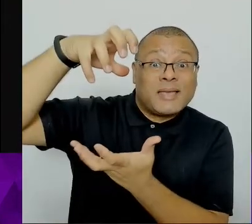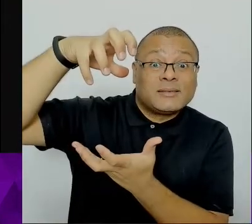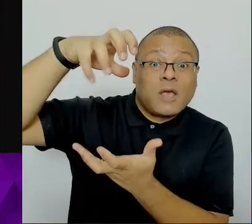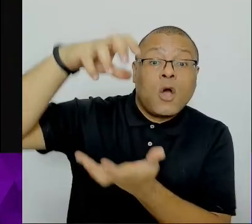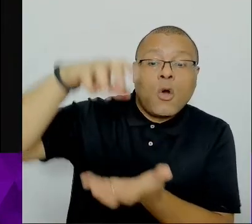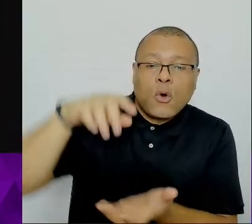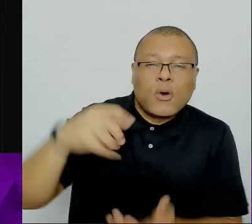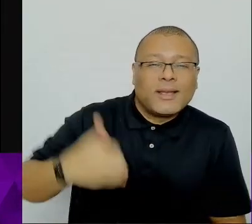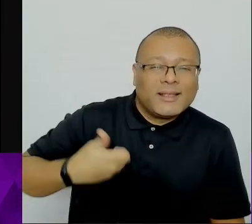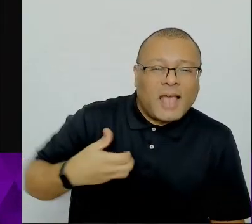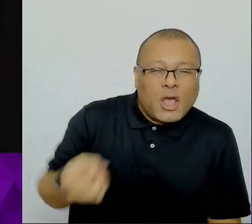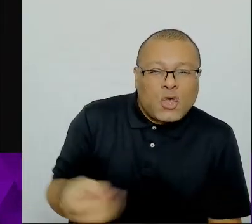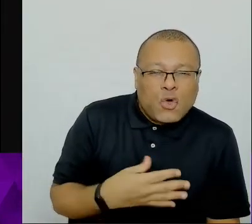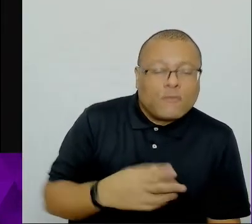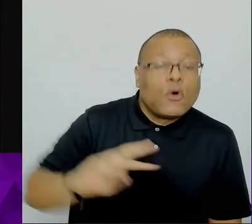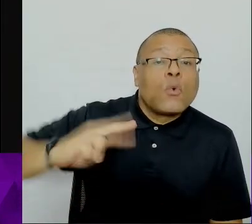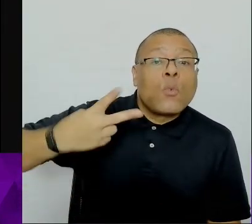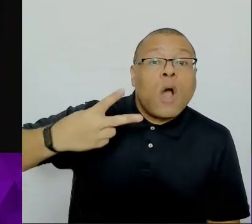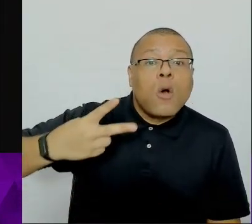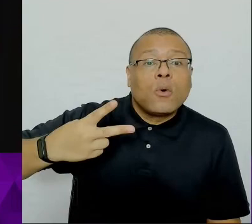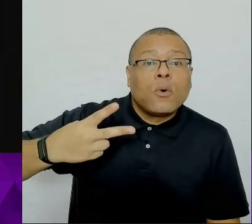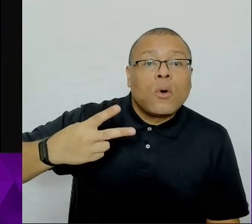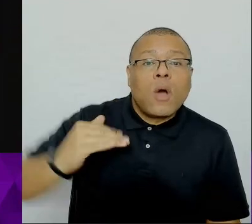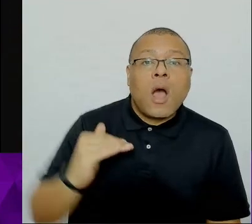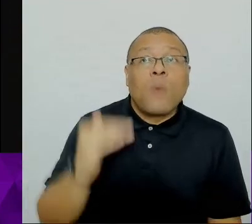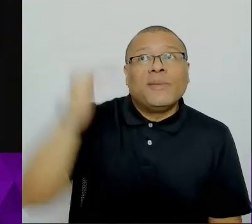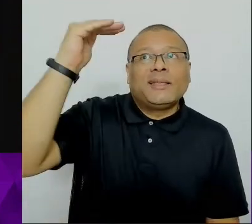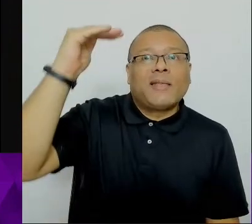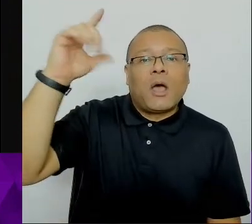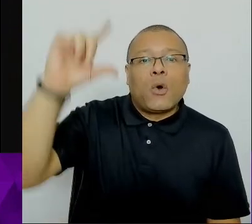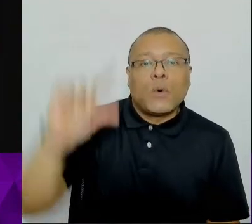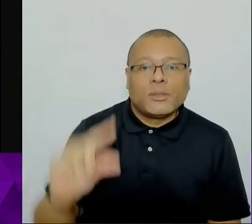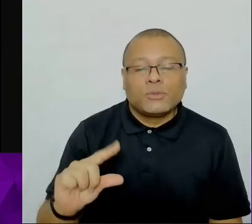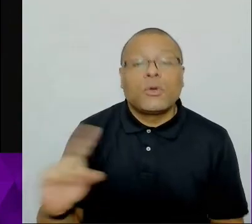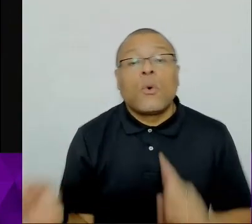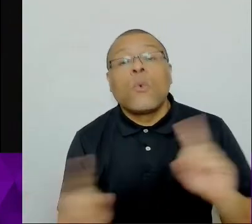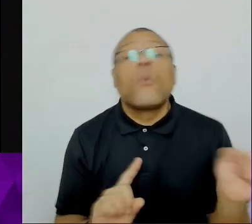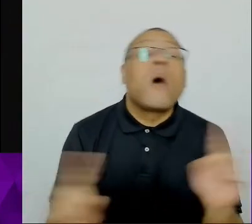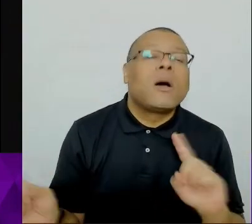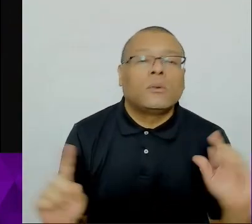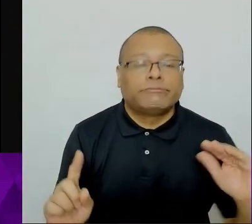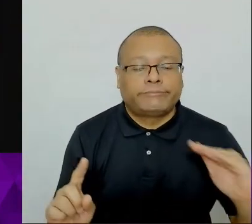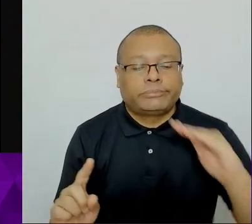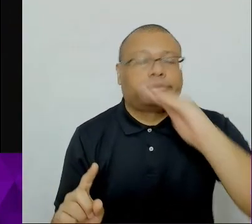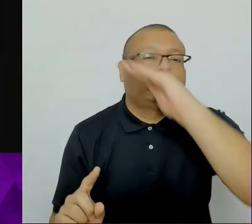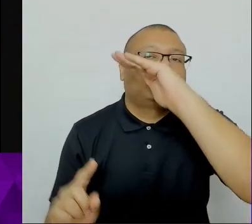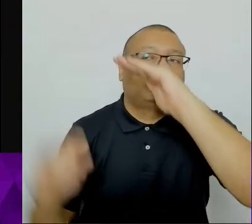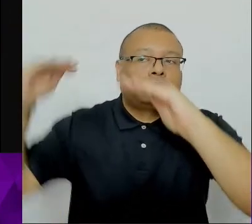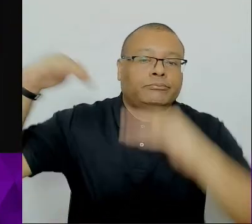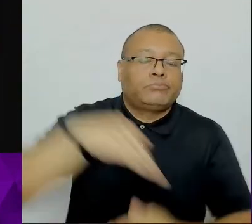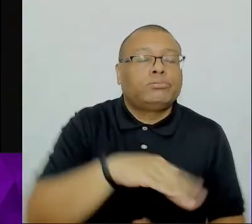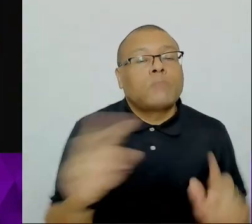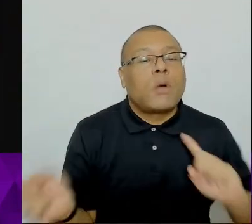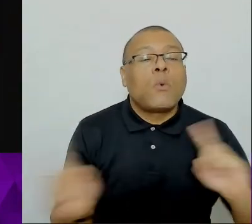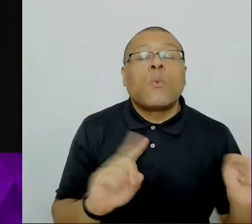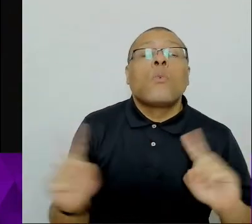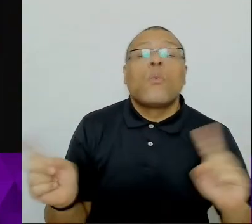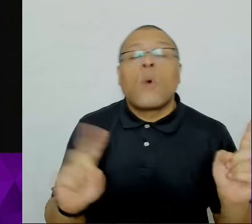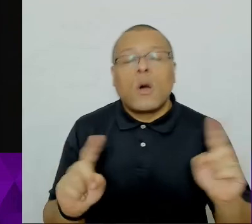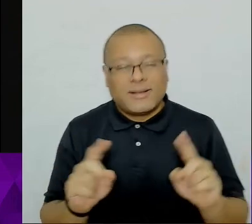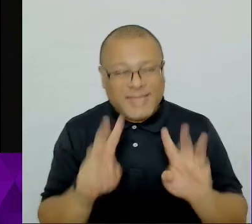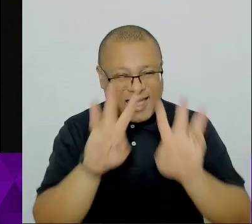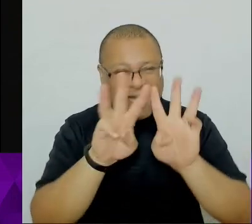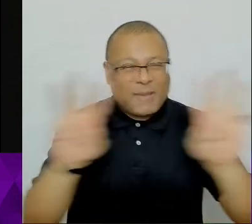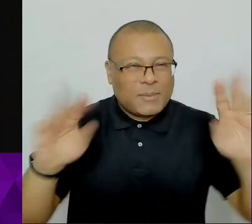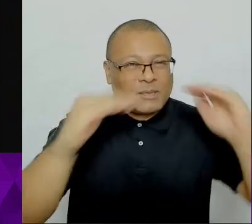Então, se for do mais velho para o mais novo, decrescente. Se for do mais novo para o mais velho, crescente. E aí, o cliente vai poder ter a paginação dele já ordenada.